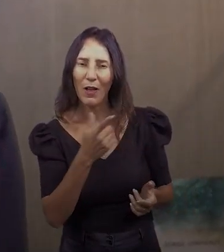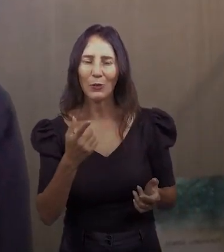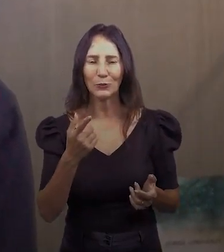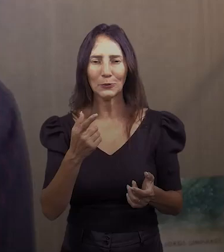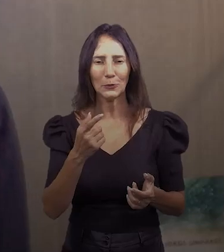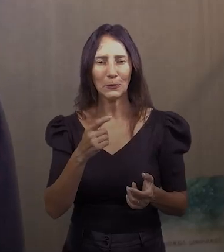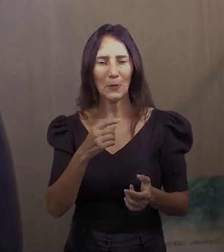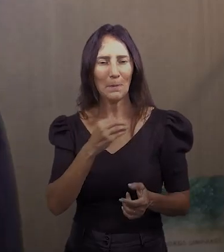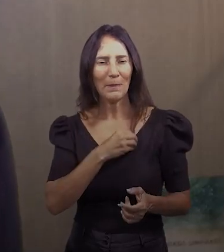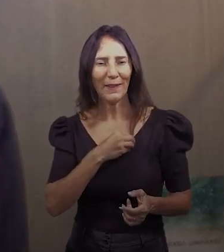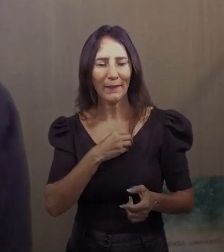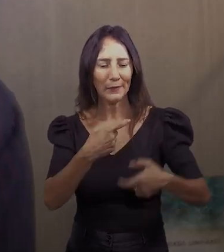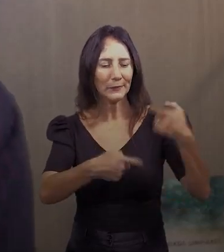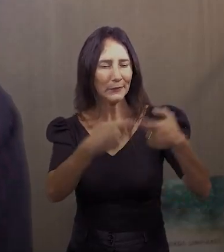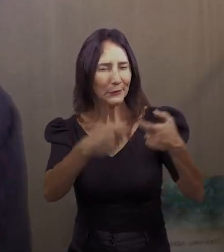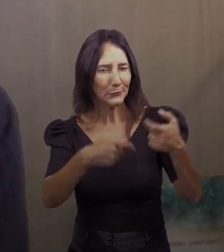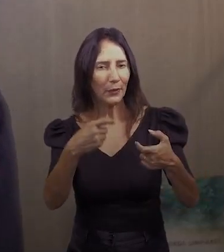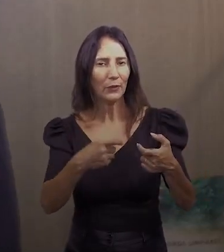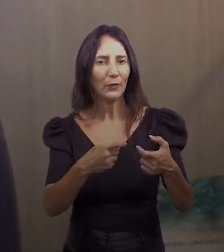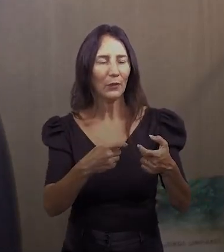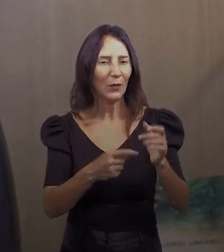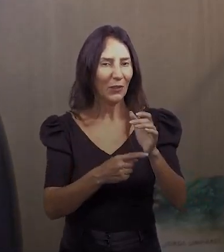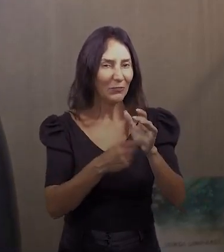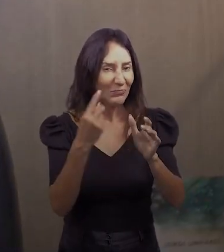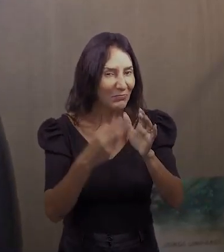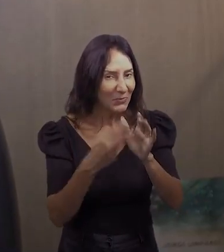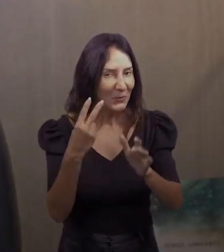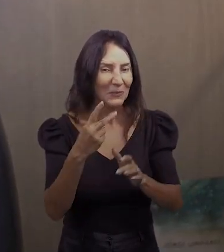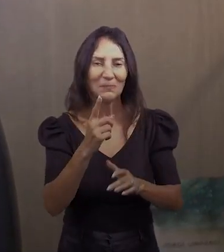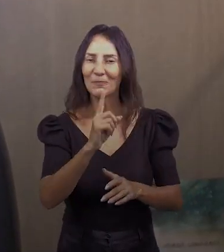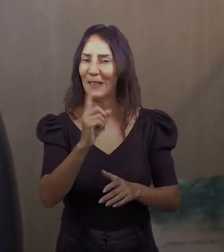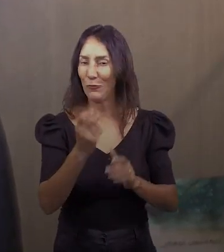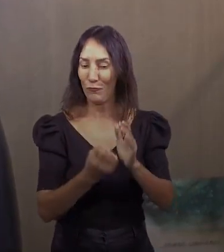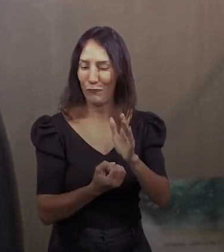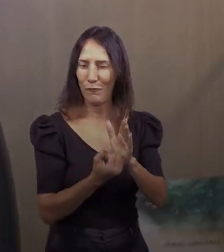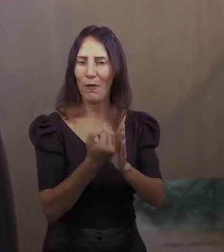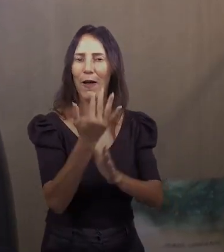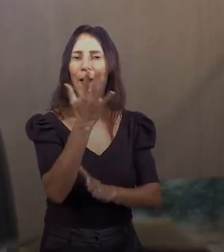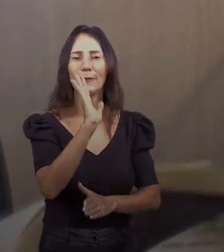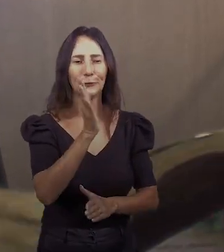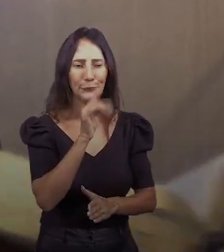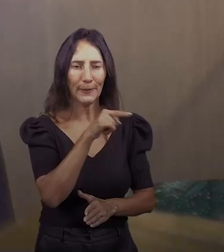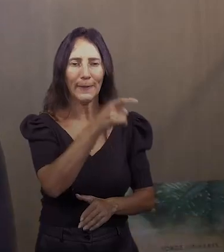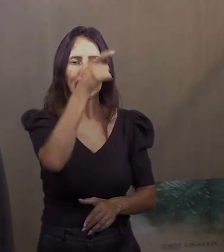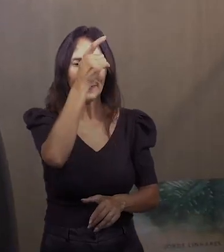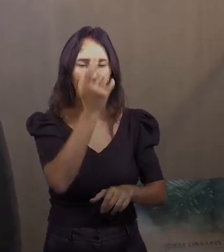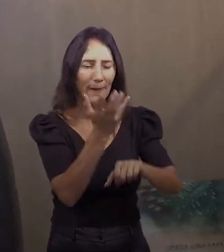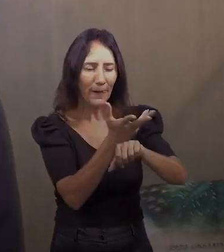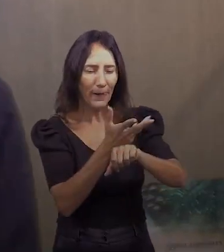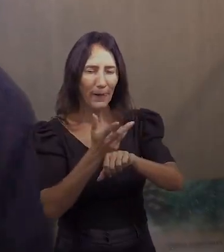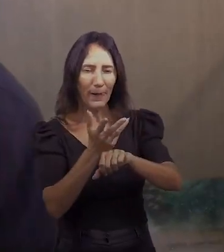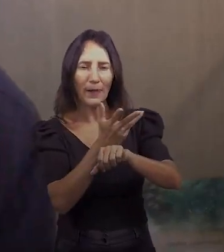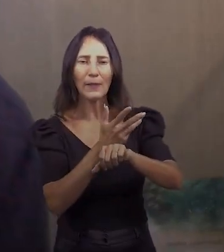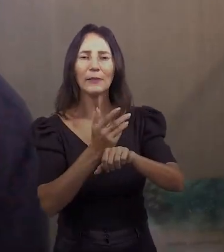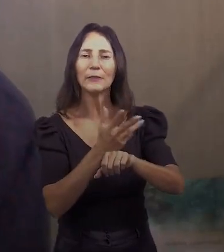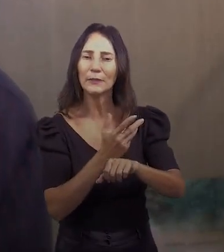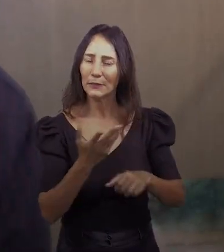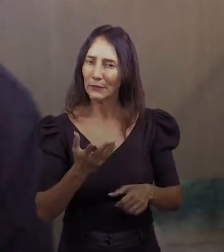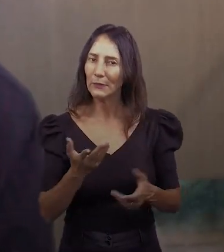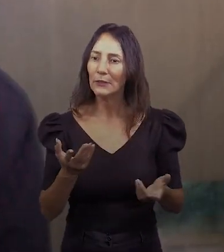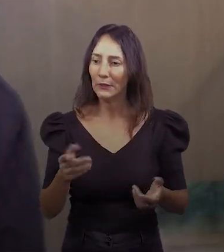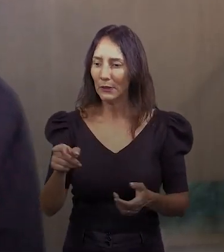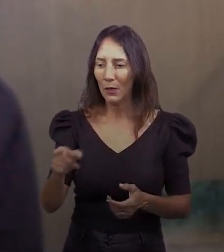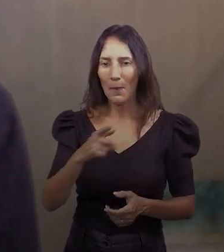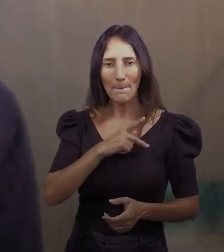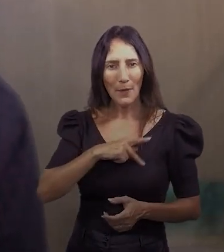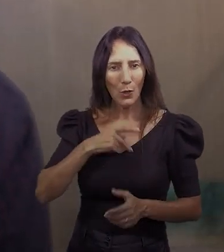do pecado moral. Não foram poucas as vezes, né, que Satanás armou uma rede para me derrubar,